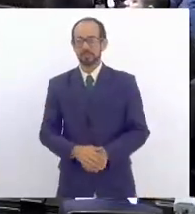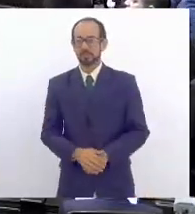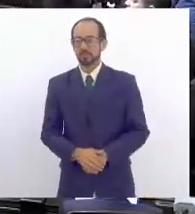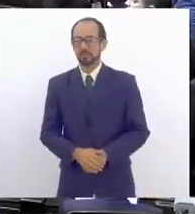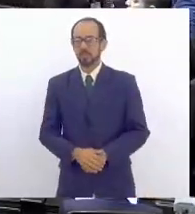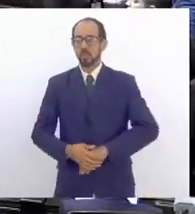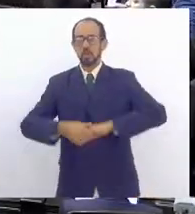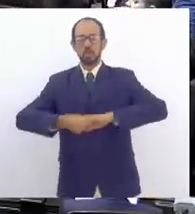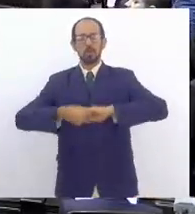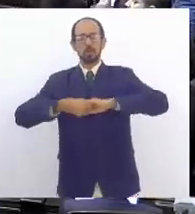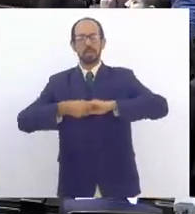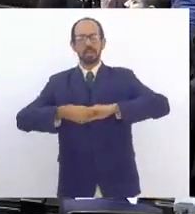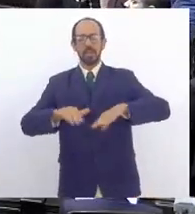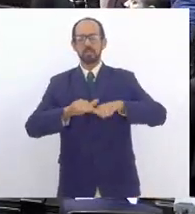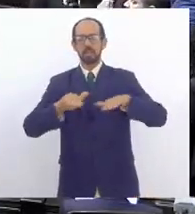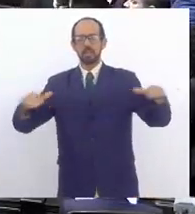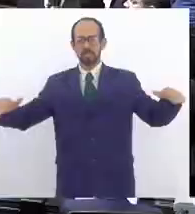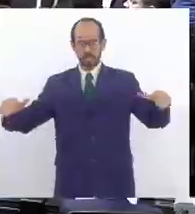Saudar a mesa.